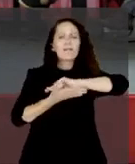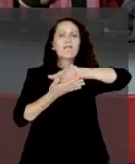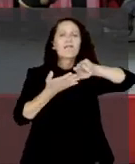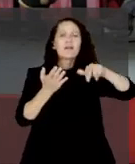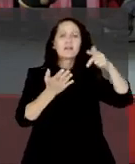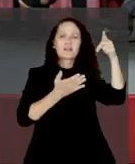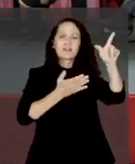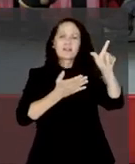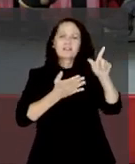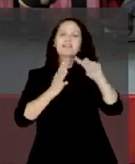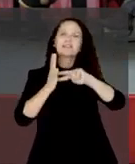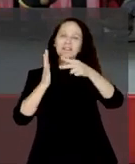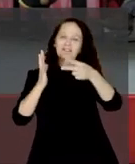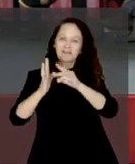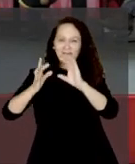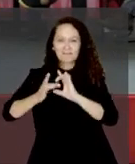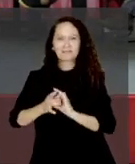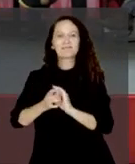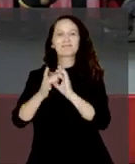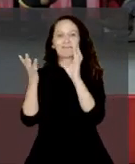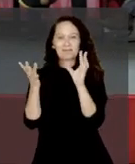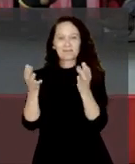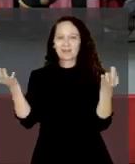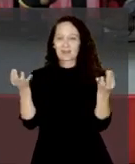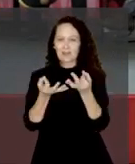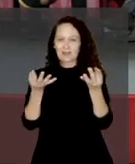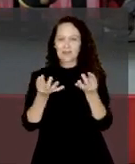Obrigado, companheiro Magnão.